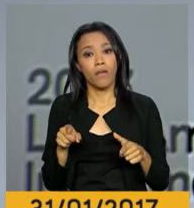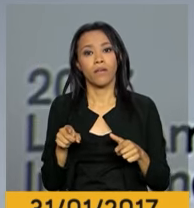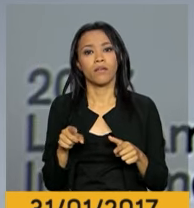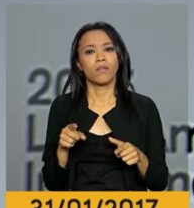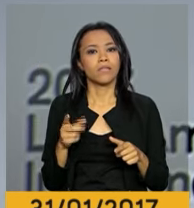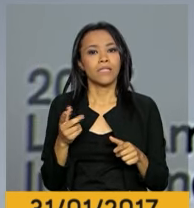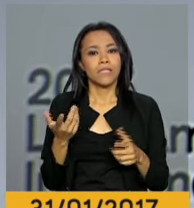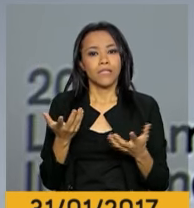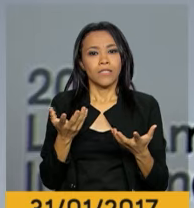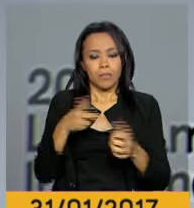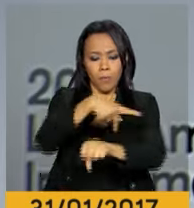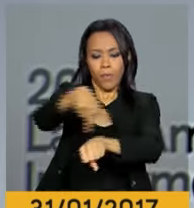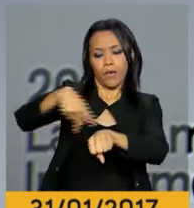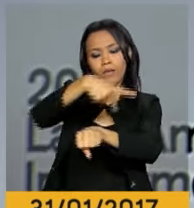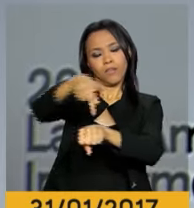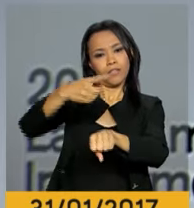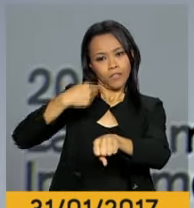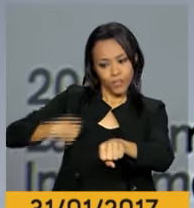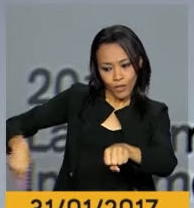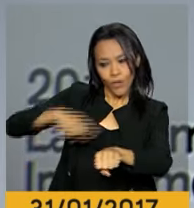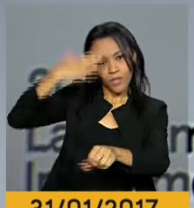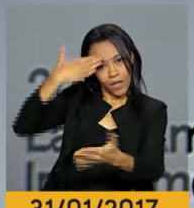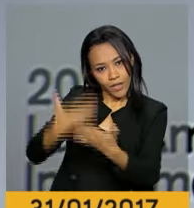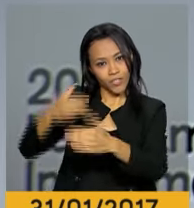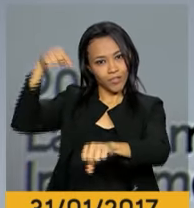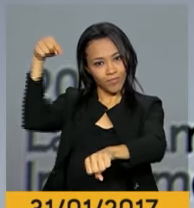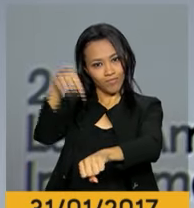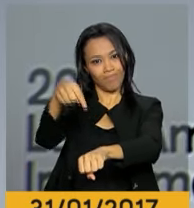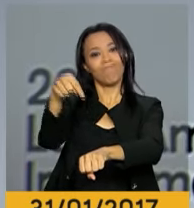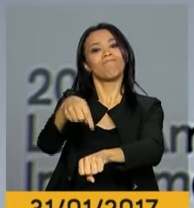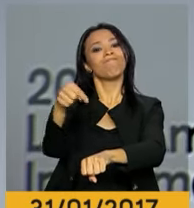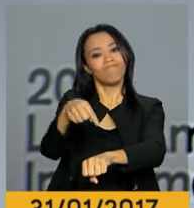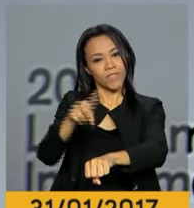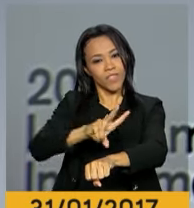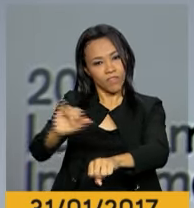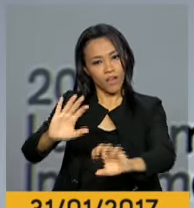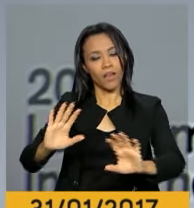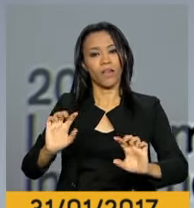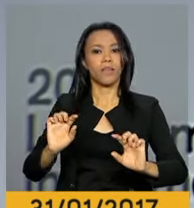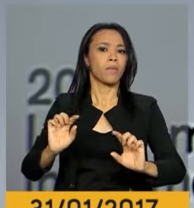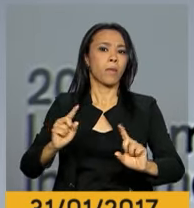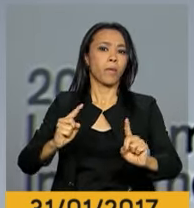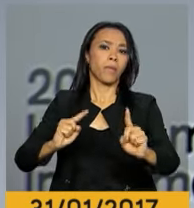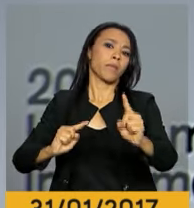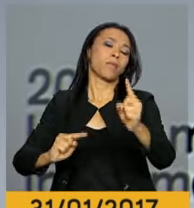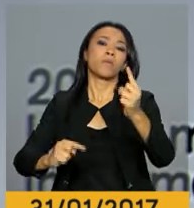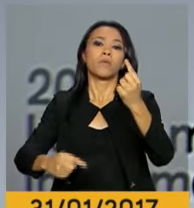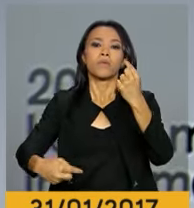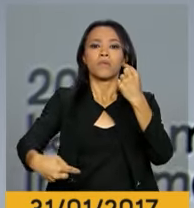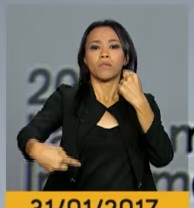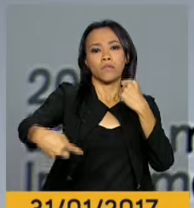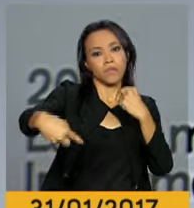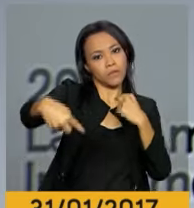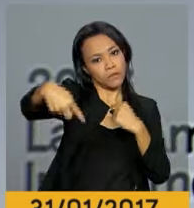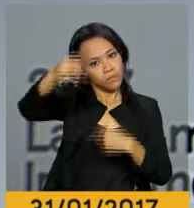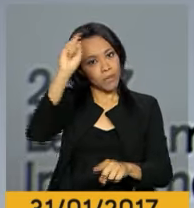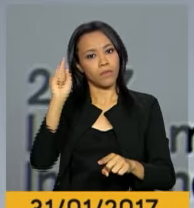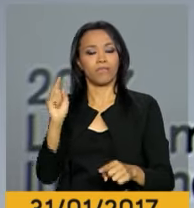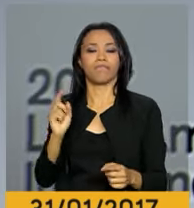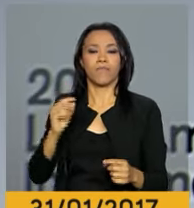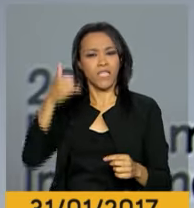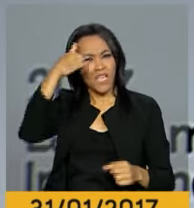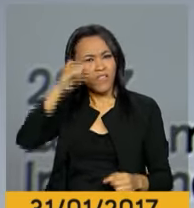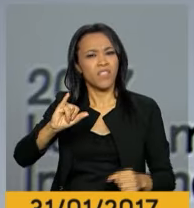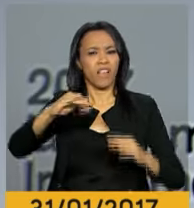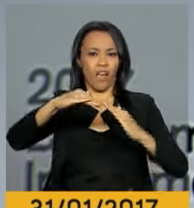de um país em que acreditamos e que vai se tornando eh mais Próspero e menos desigual